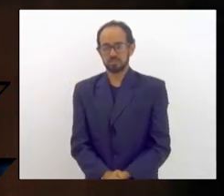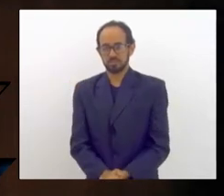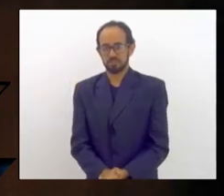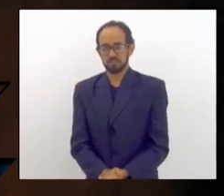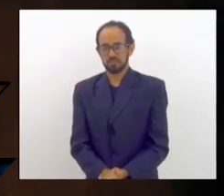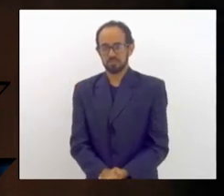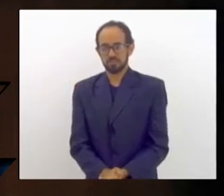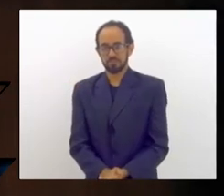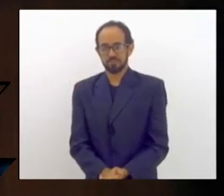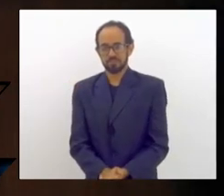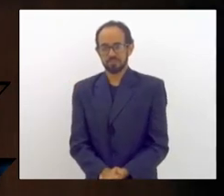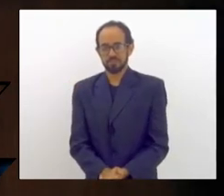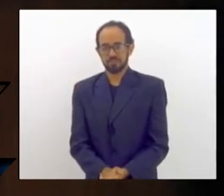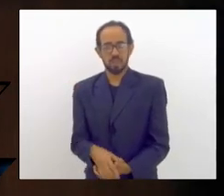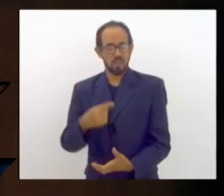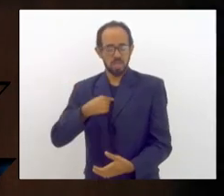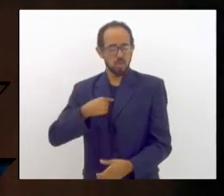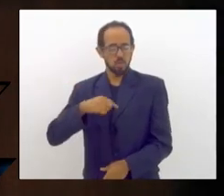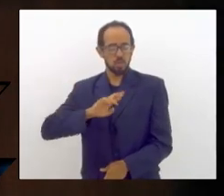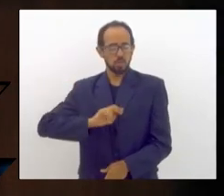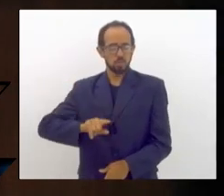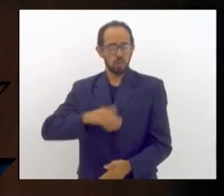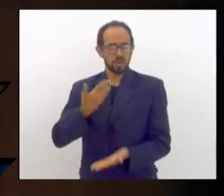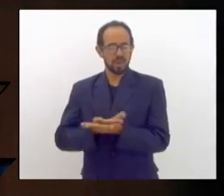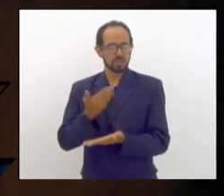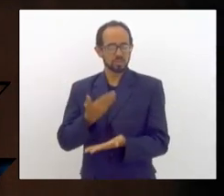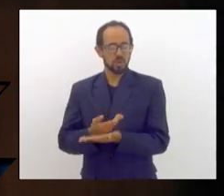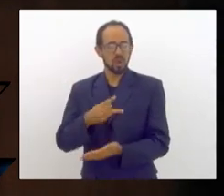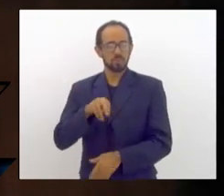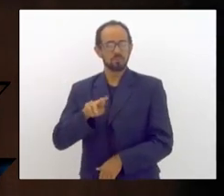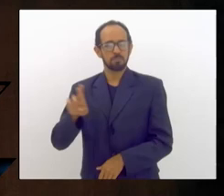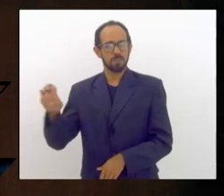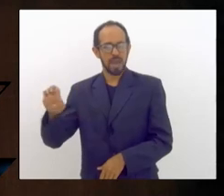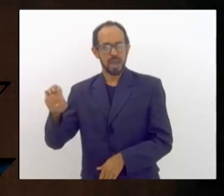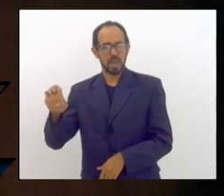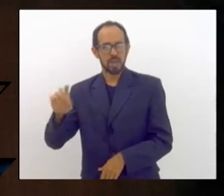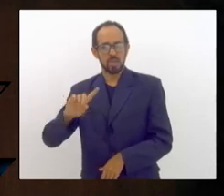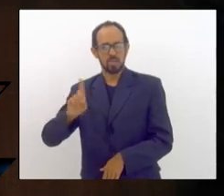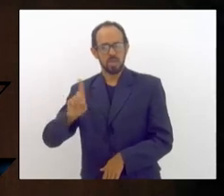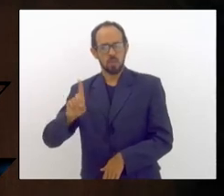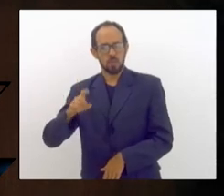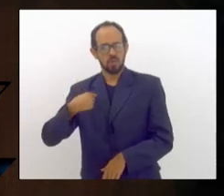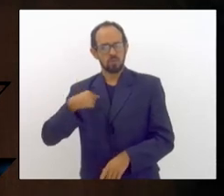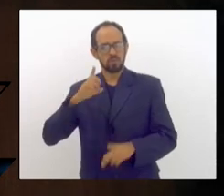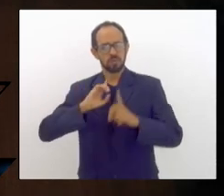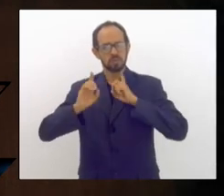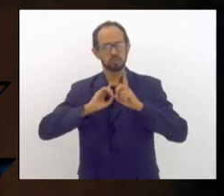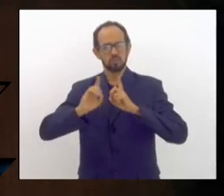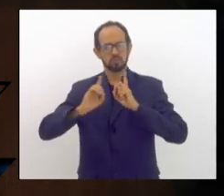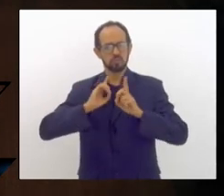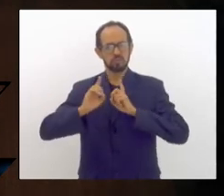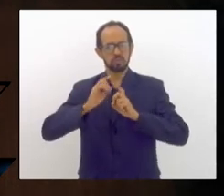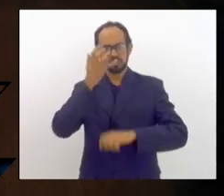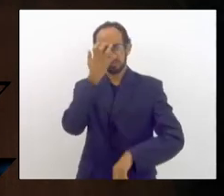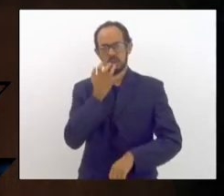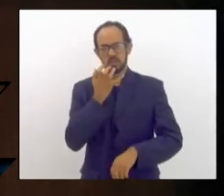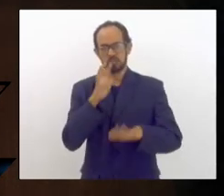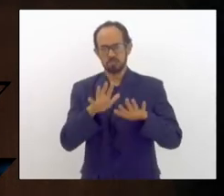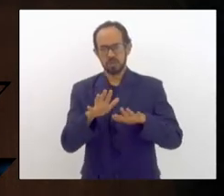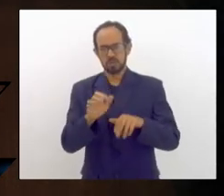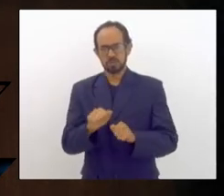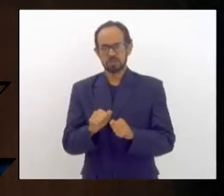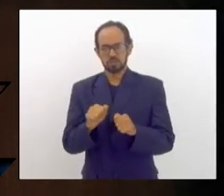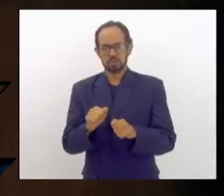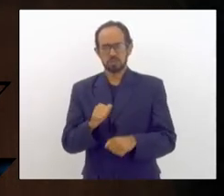não vim para cá para ser no jardim de infância, eu vim para cá para discutir política de forma séria. Mas o deputado